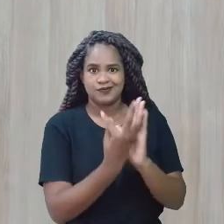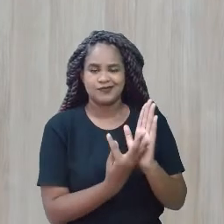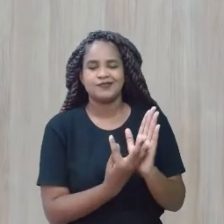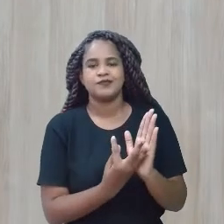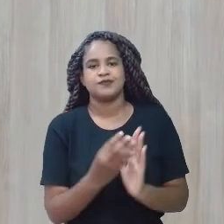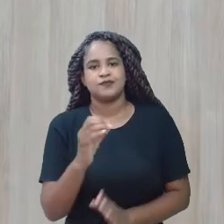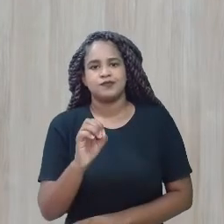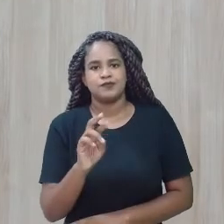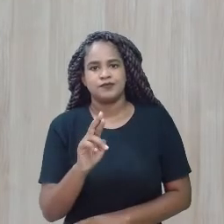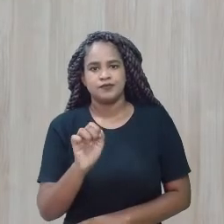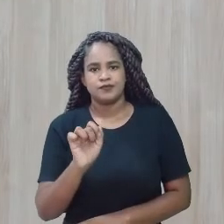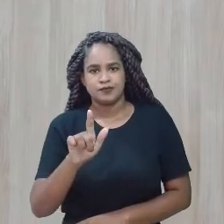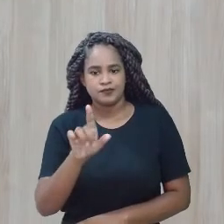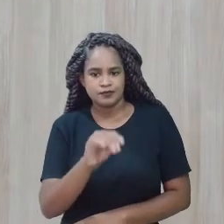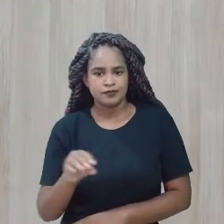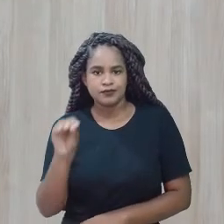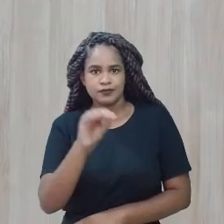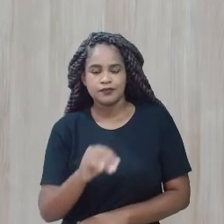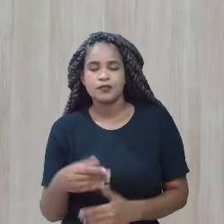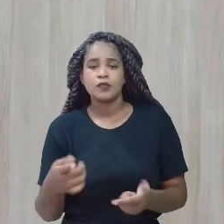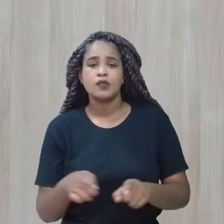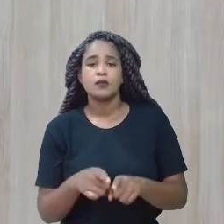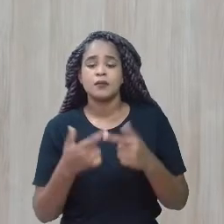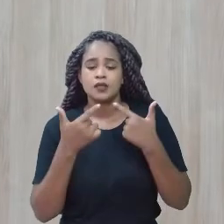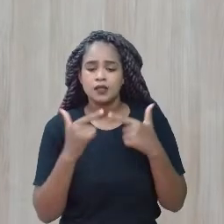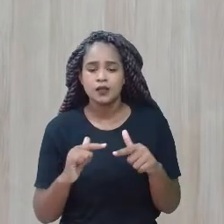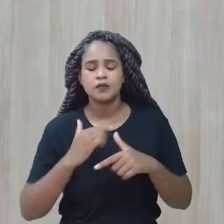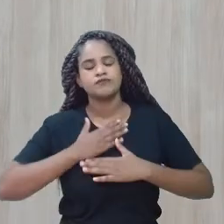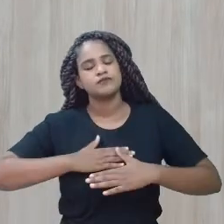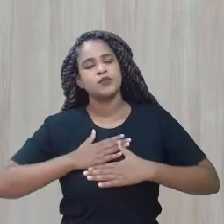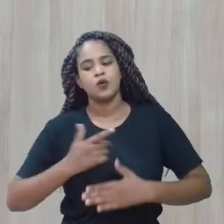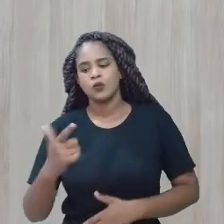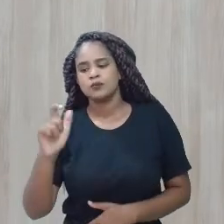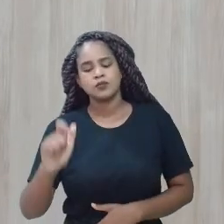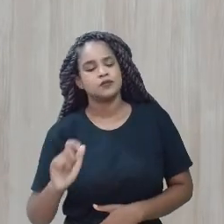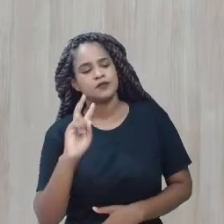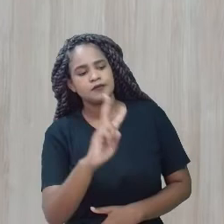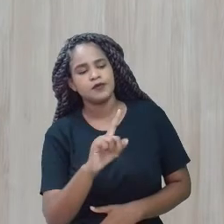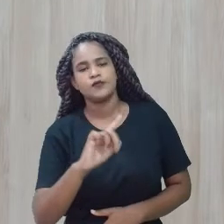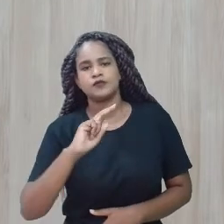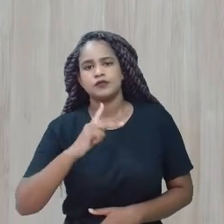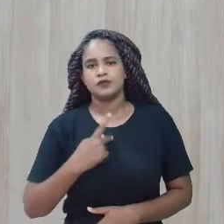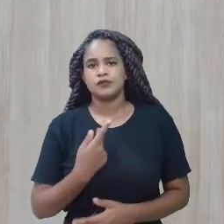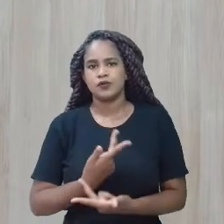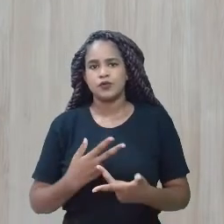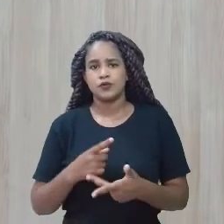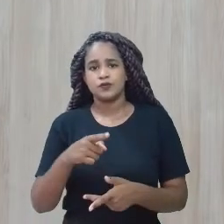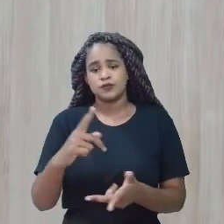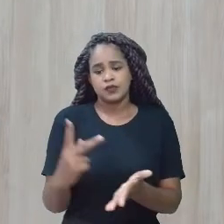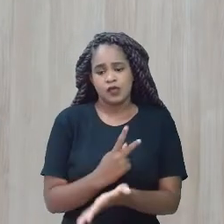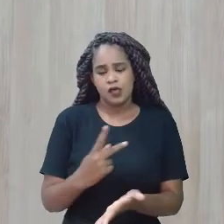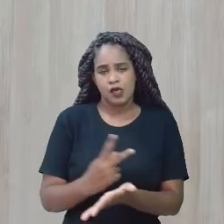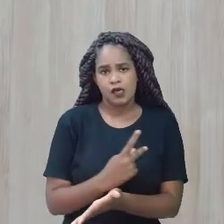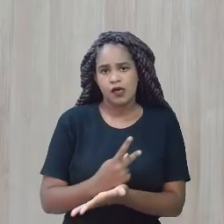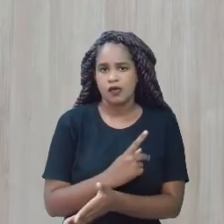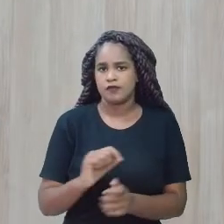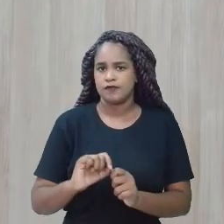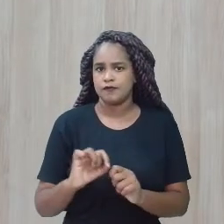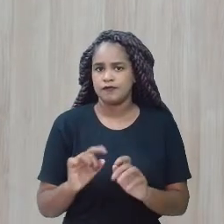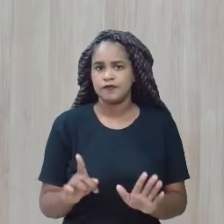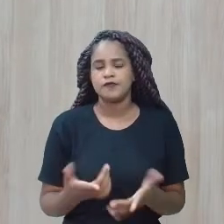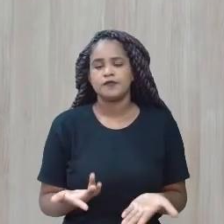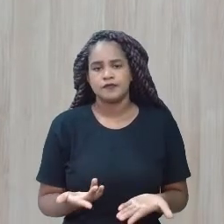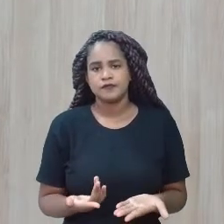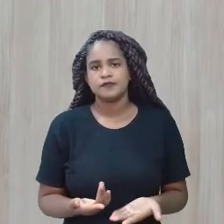você está usando a linguagem mais tranquila e o outro vai ver que você reconheceu aquilo que você fez que não foi tão legal, não é?